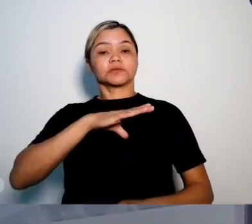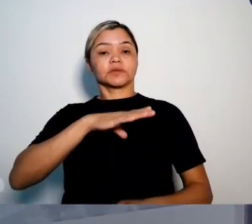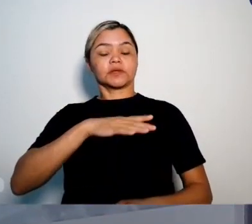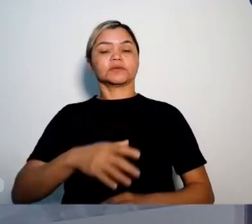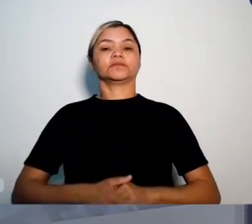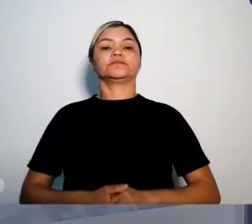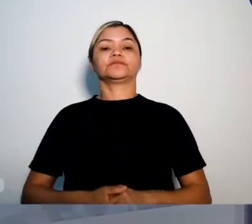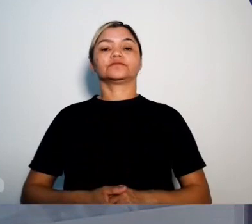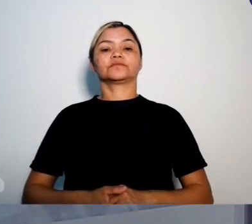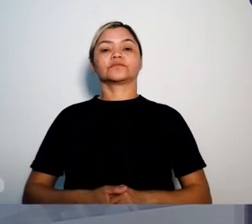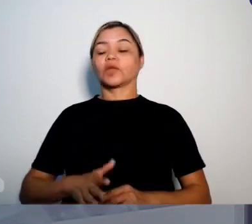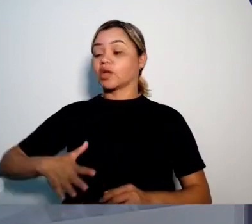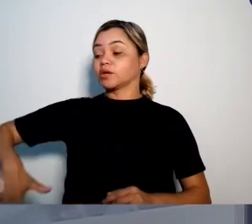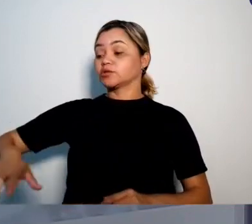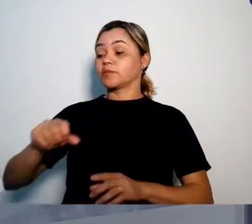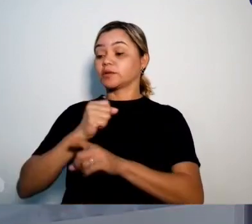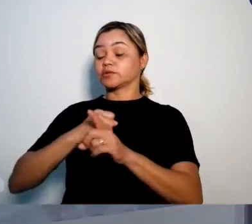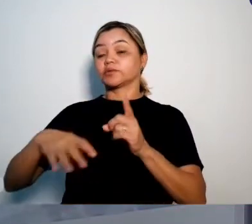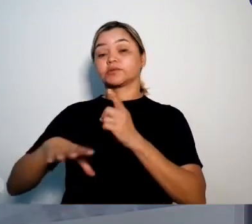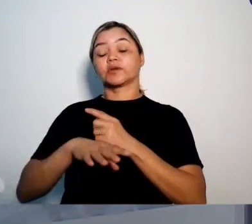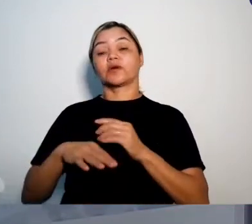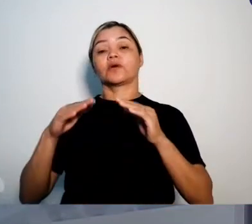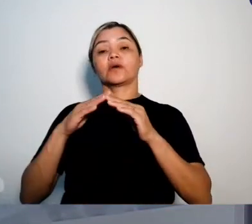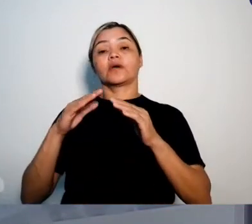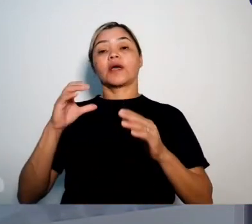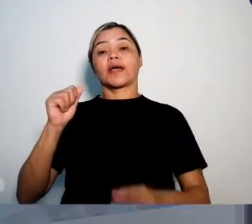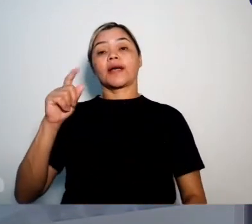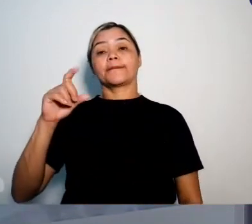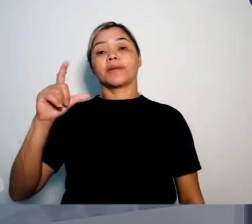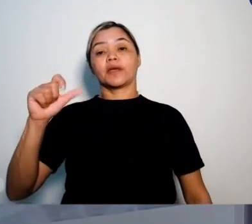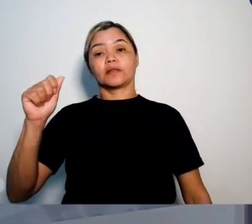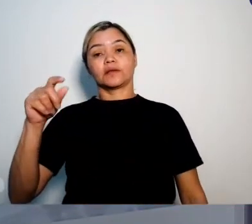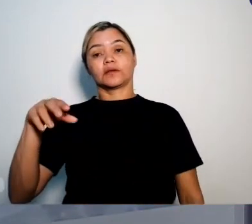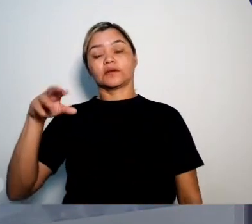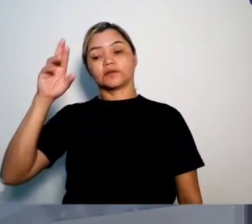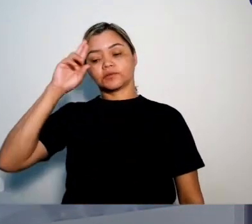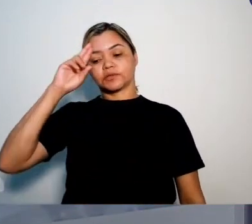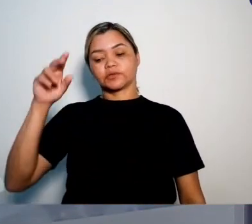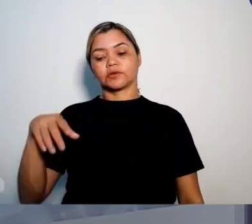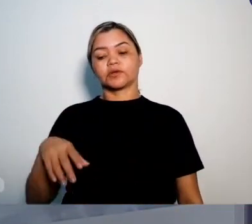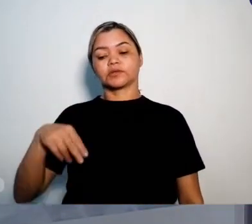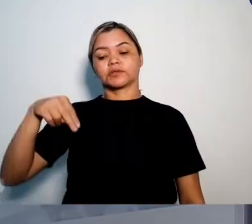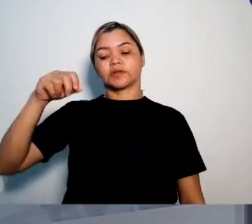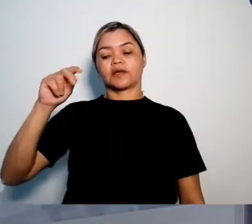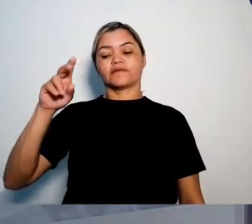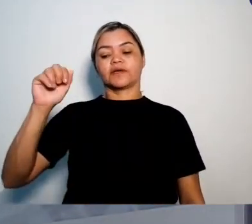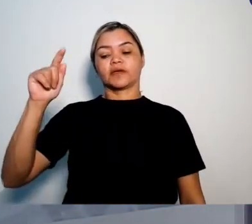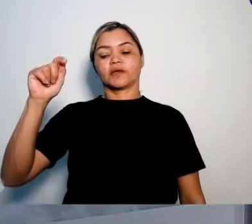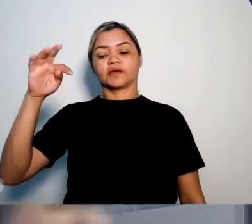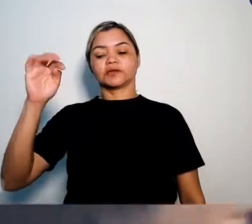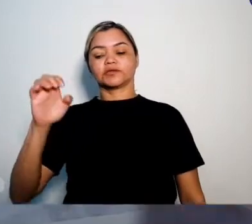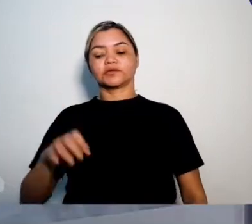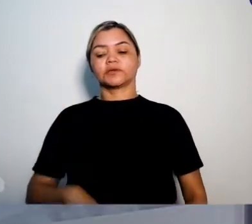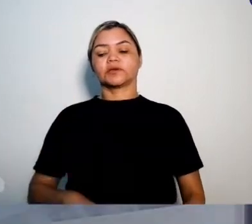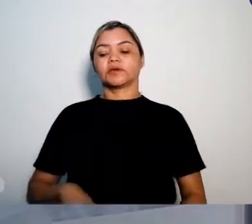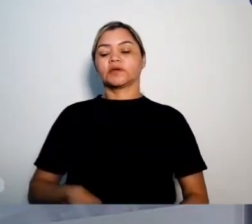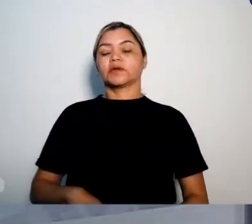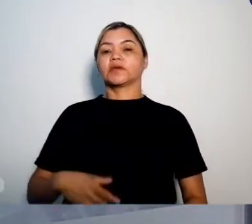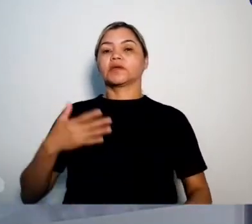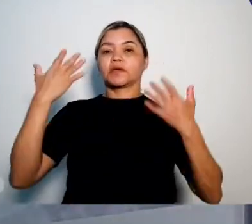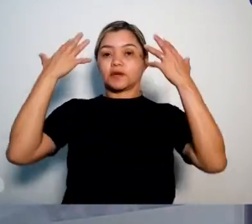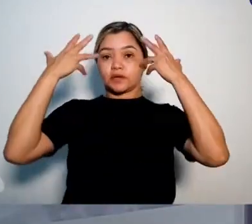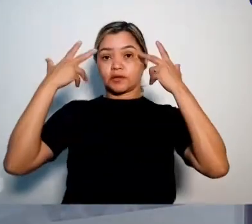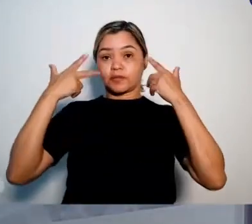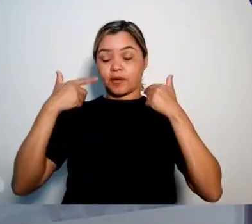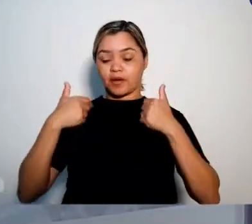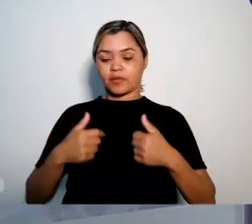Espaço social ao lado da Capela Nossa Senhora dos Navegantes, no Rio Bonito, e a causa animal. Temos que ativar o conselho a qual tanto